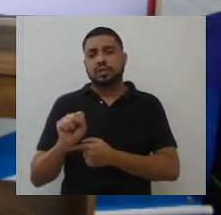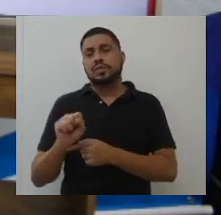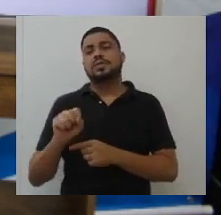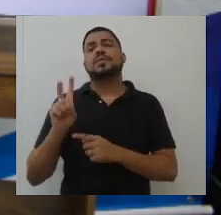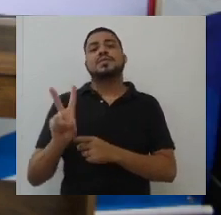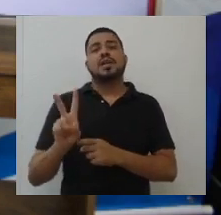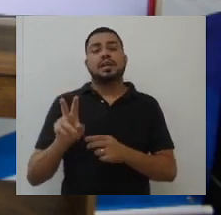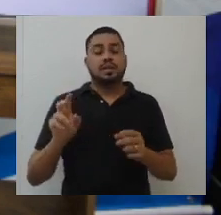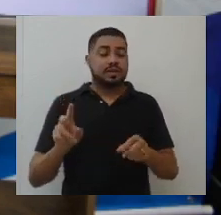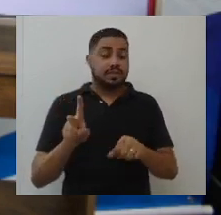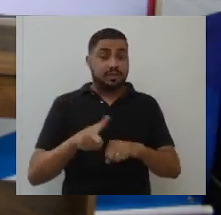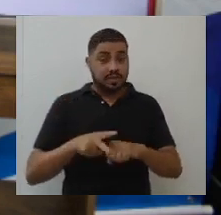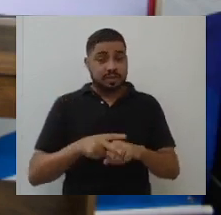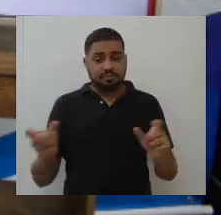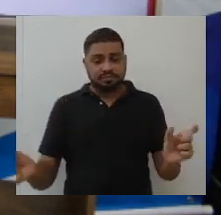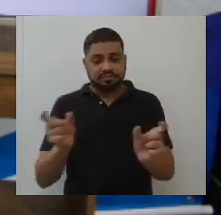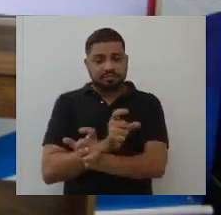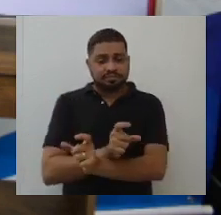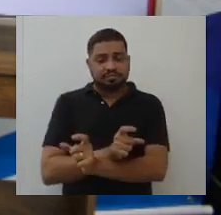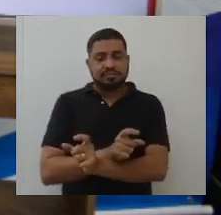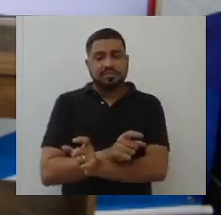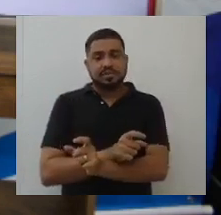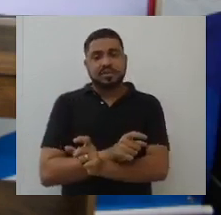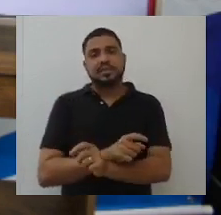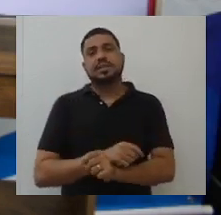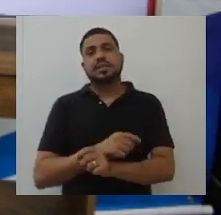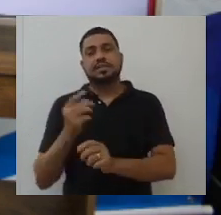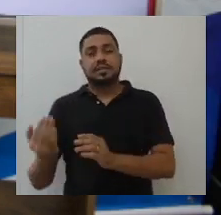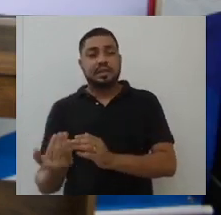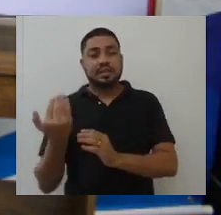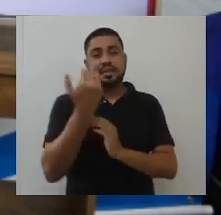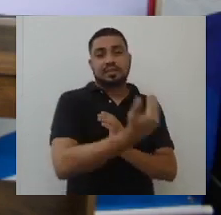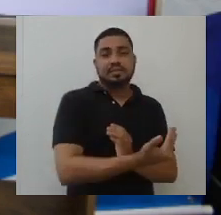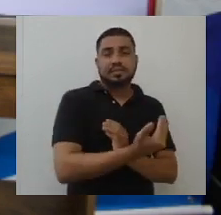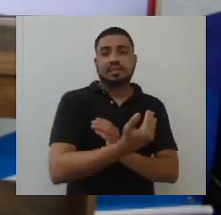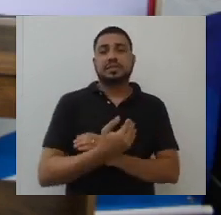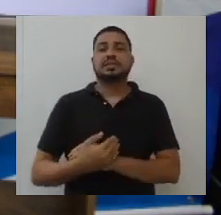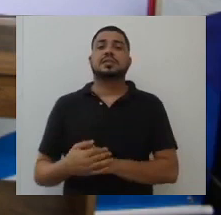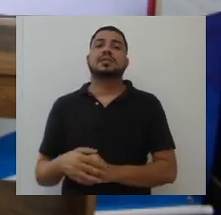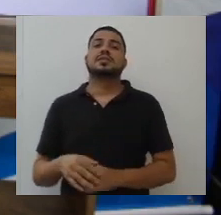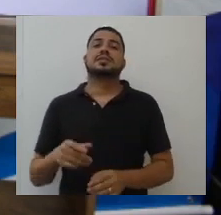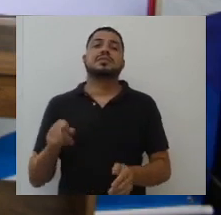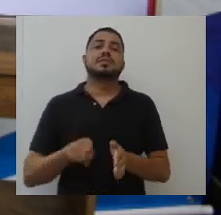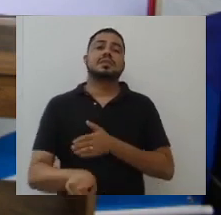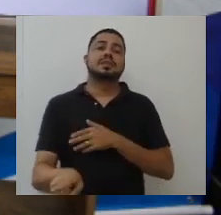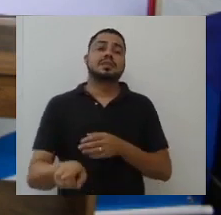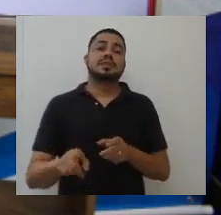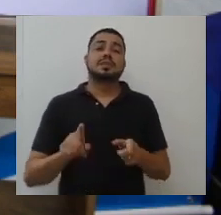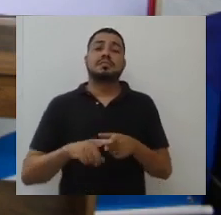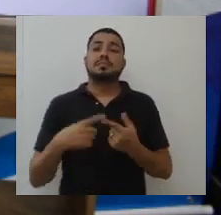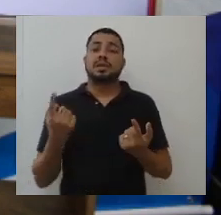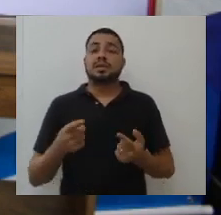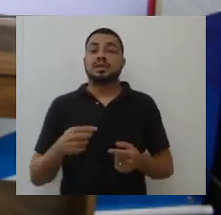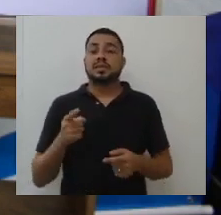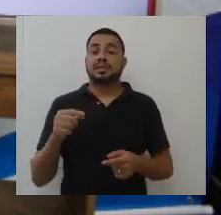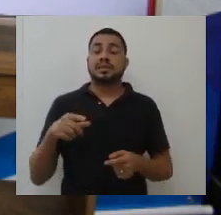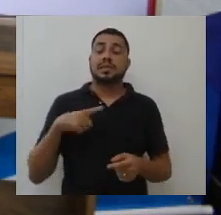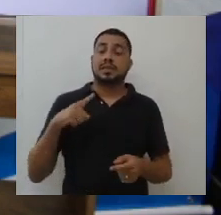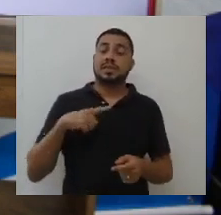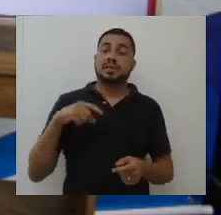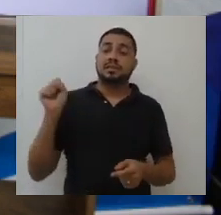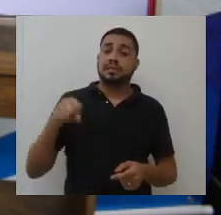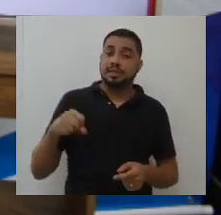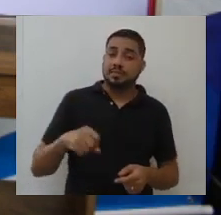verbo, que normalmente é o verbo auxiliar, vai para frente do sujeito. E aí você faz a pergunta. Só que na afirmativa e na